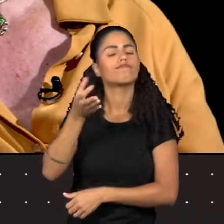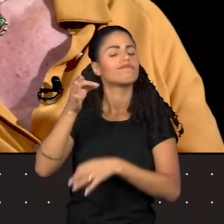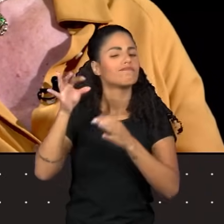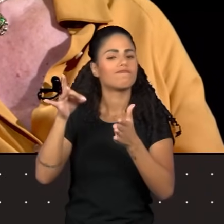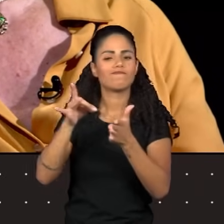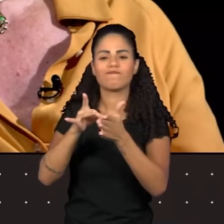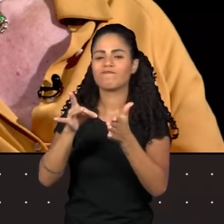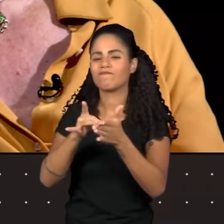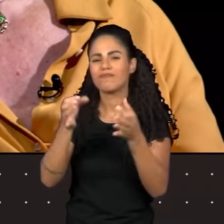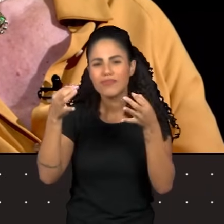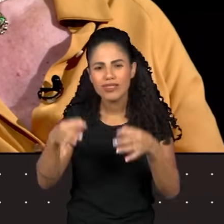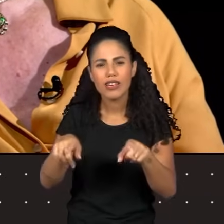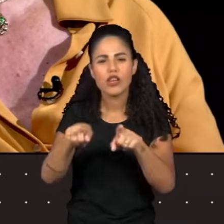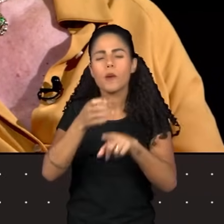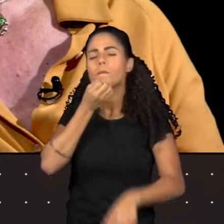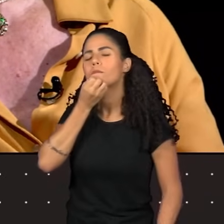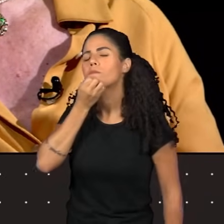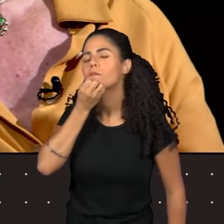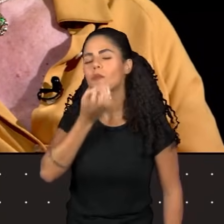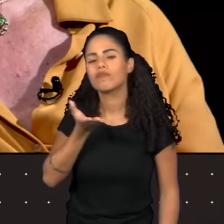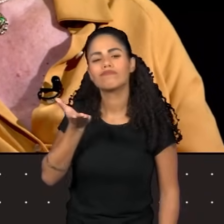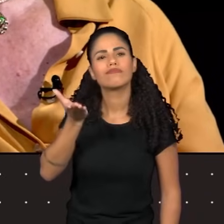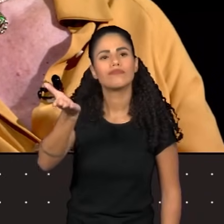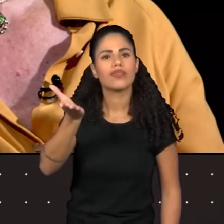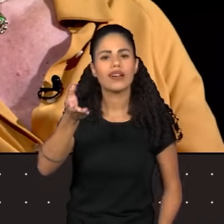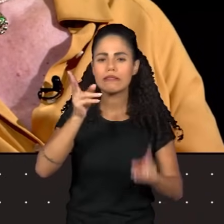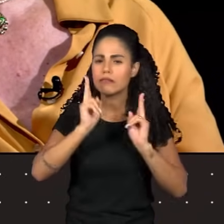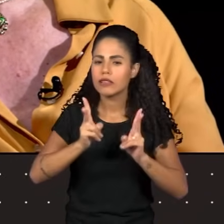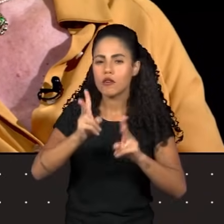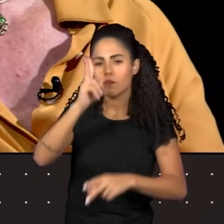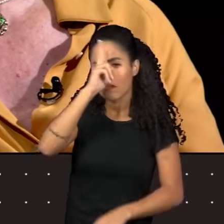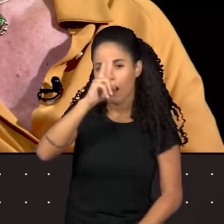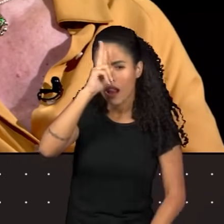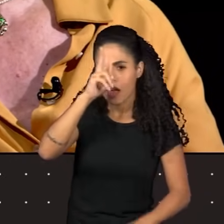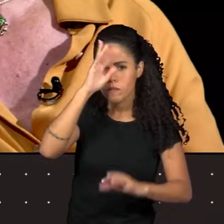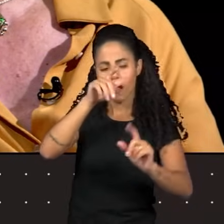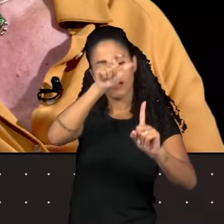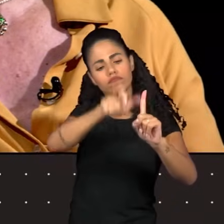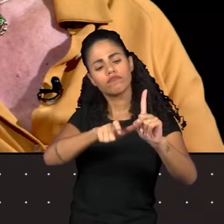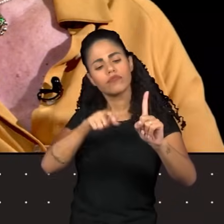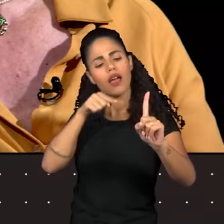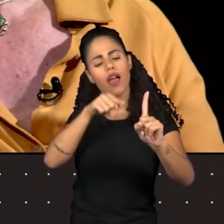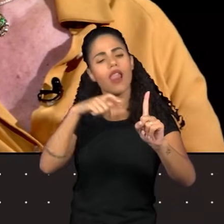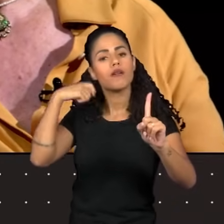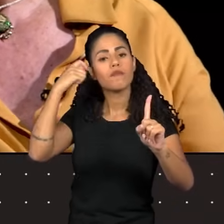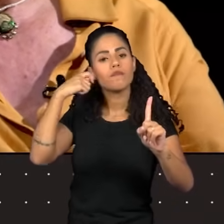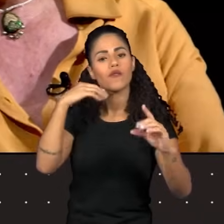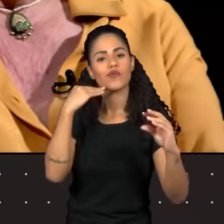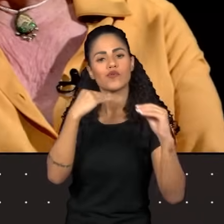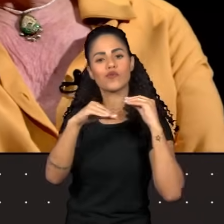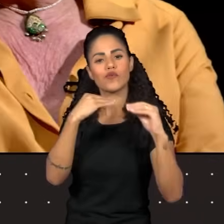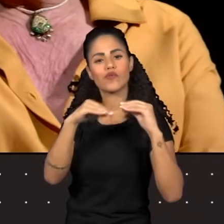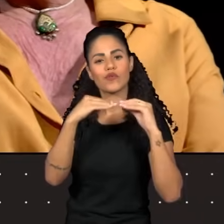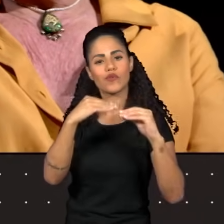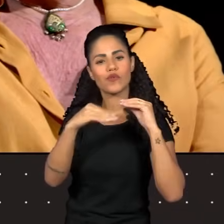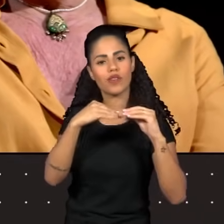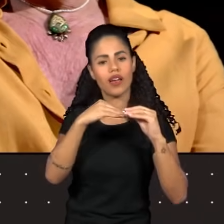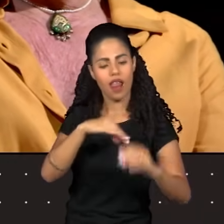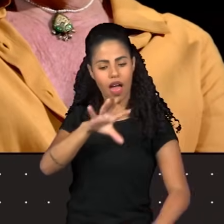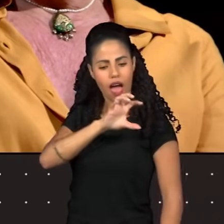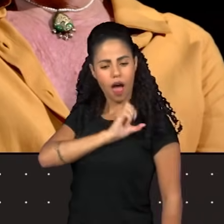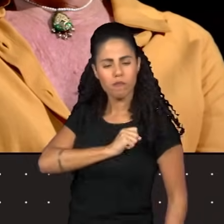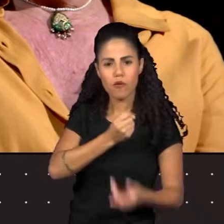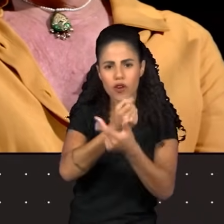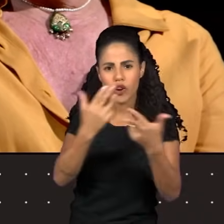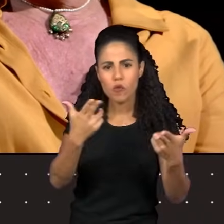altamente significativo, quero lembrar a atuação de Selma Egrey na novela Amor Sem Igual,